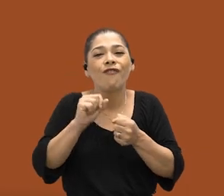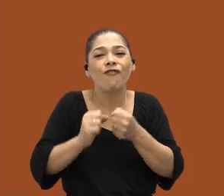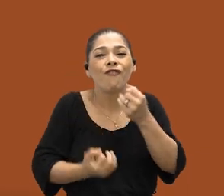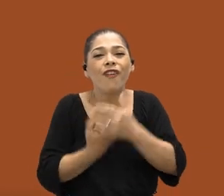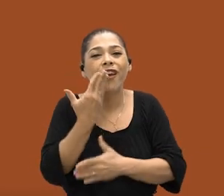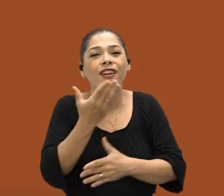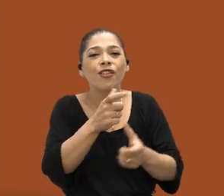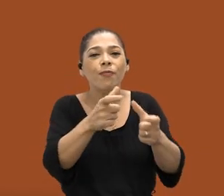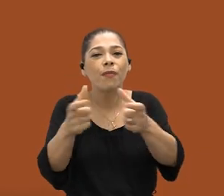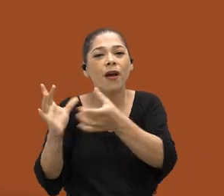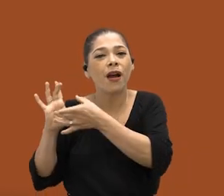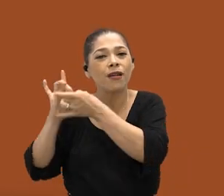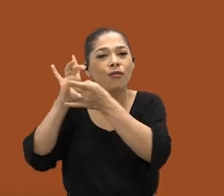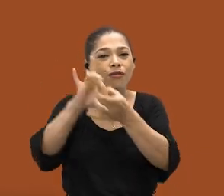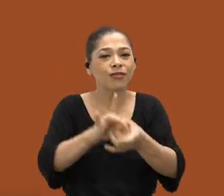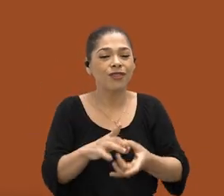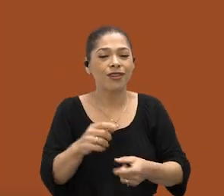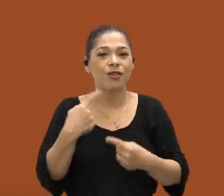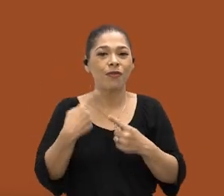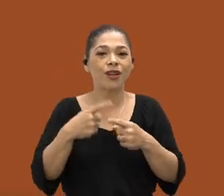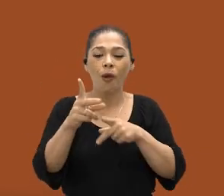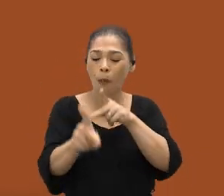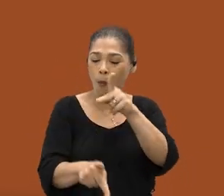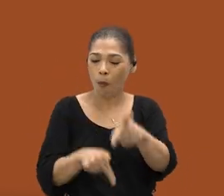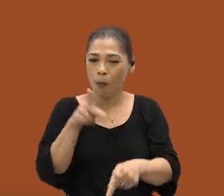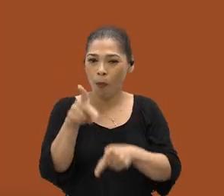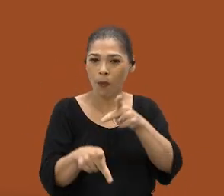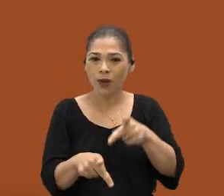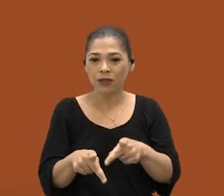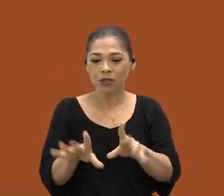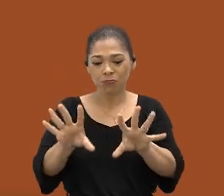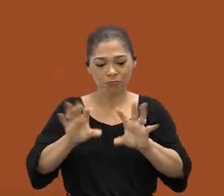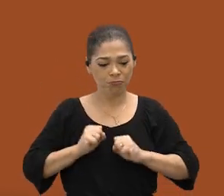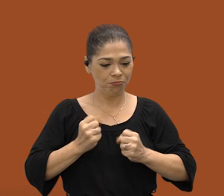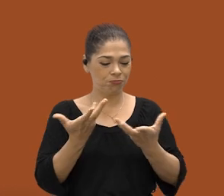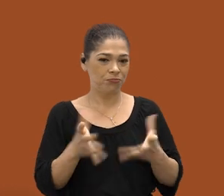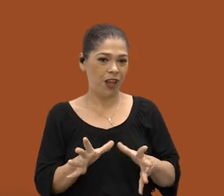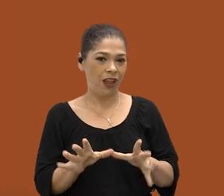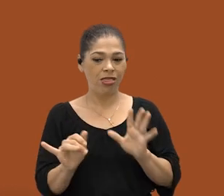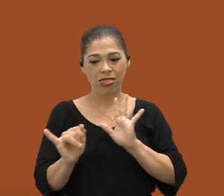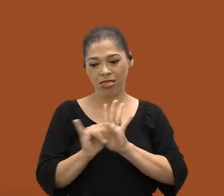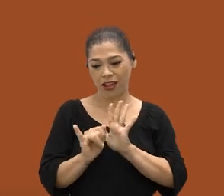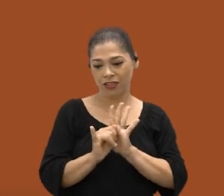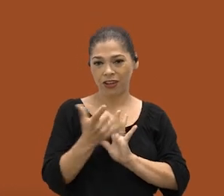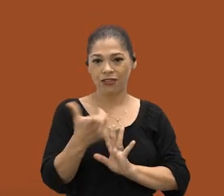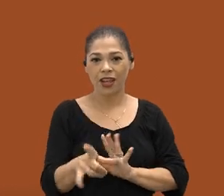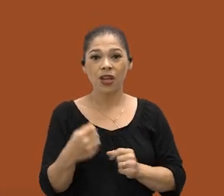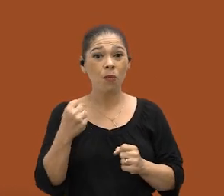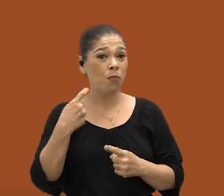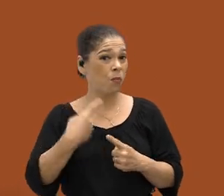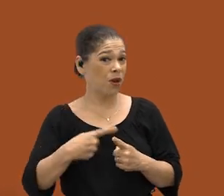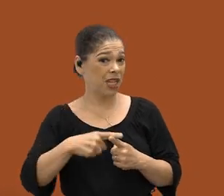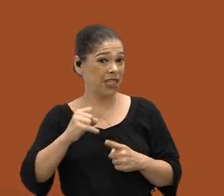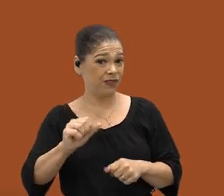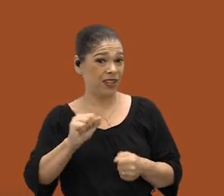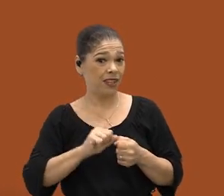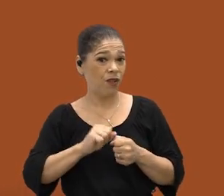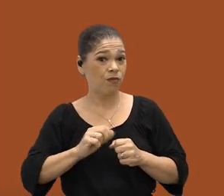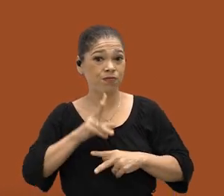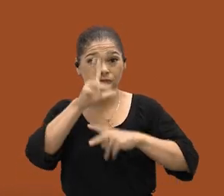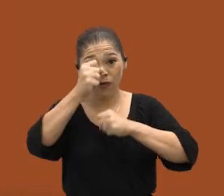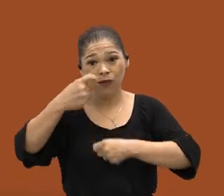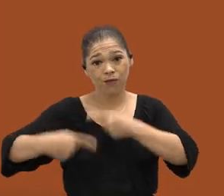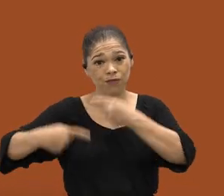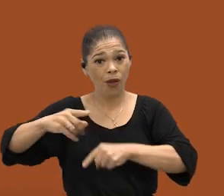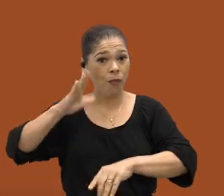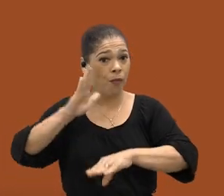recriada em cada contexto para que essa população assim não se identificasse porque se assim nós não fizessemos nós seríamos